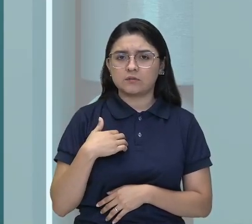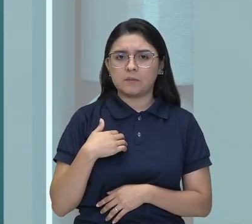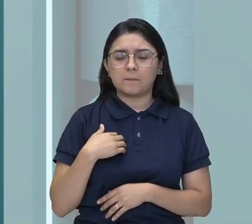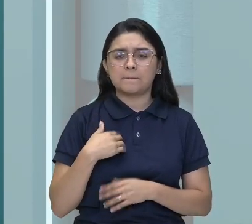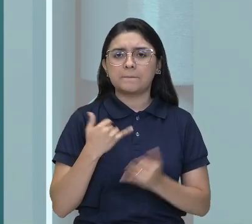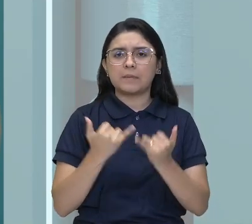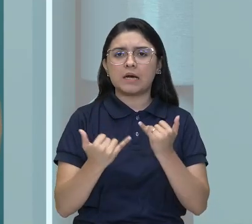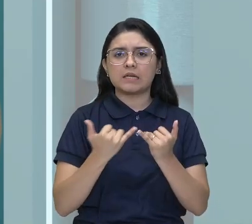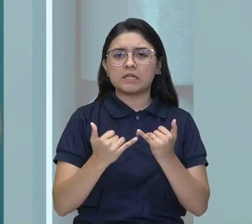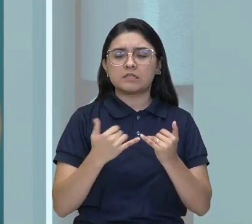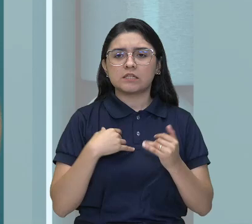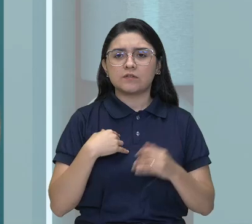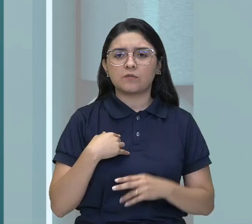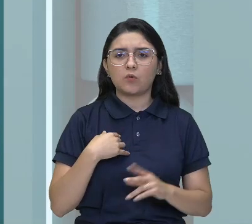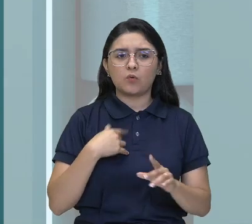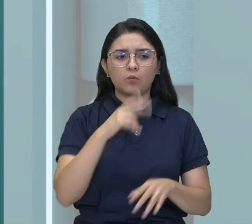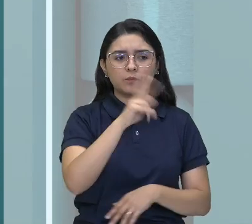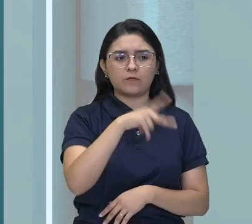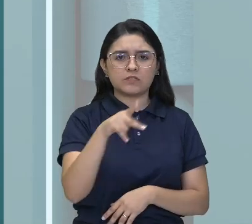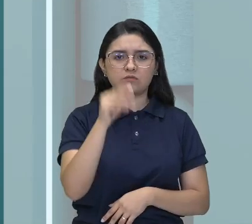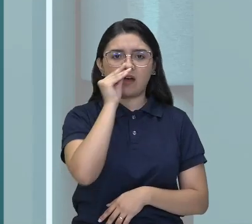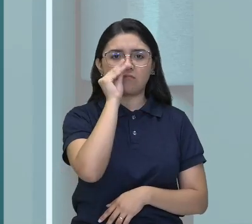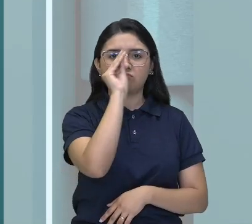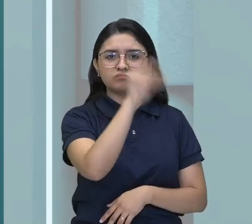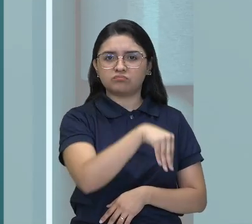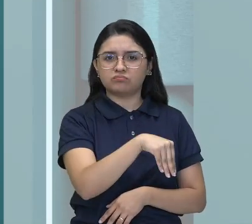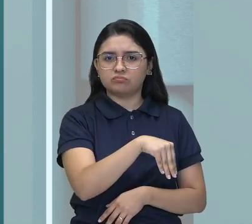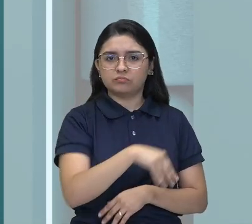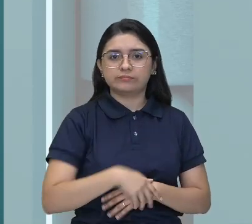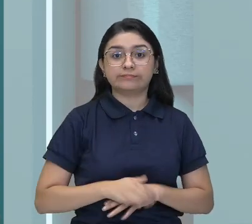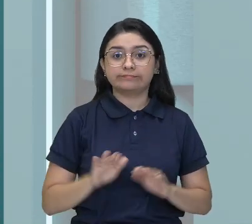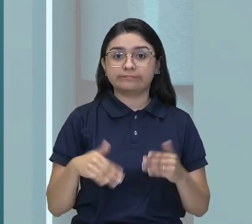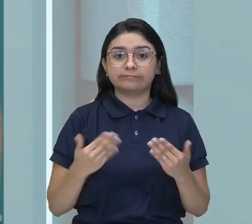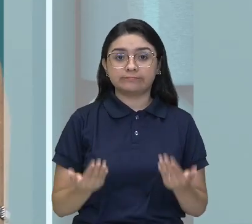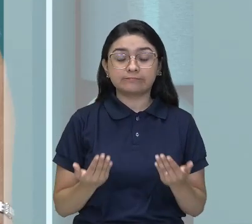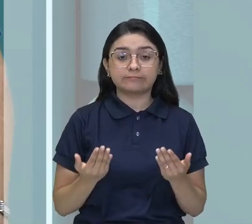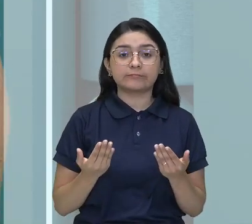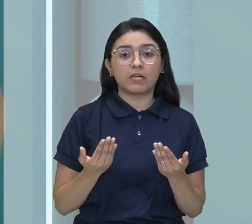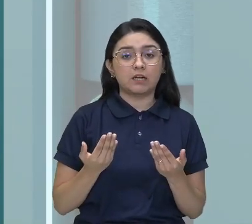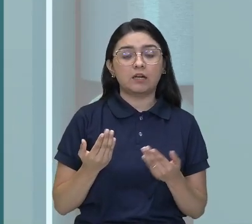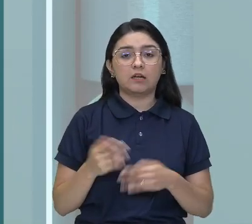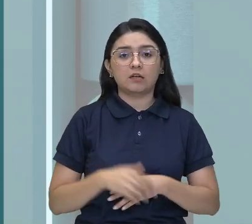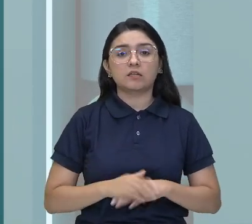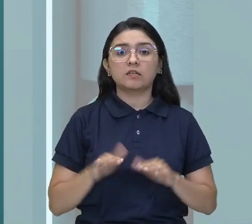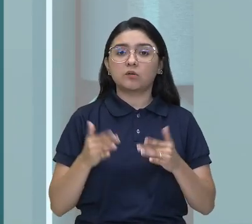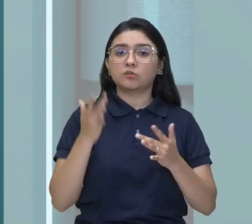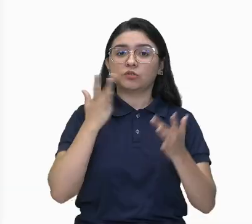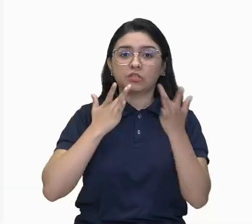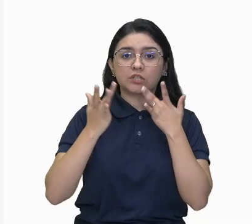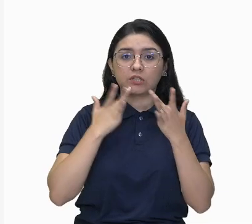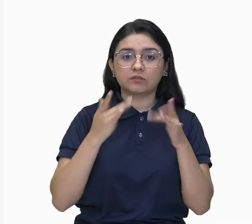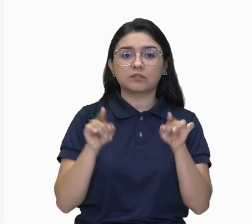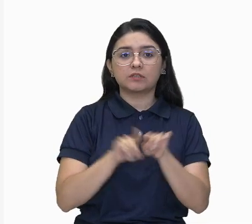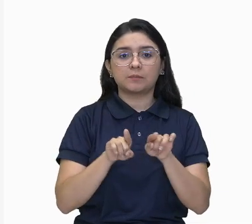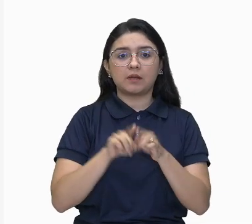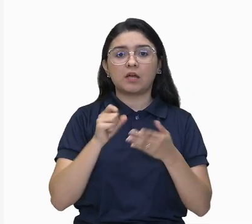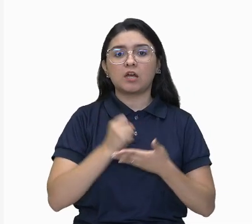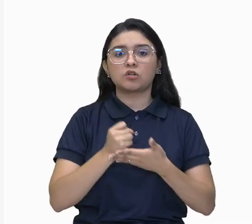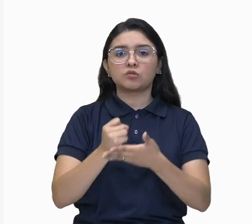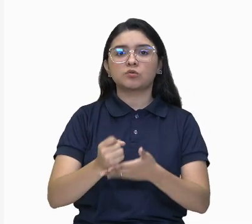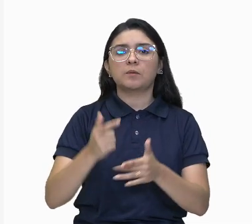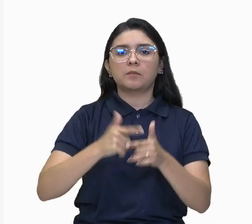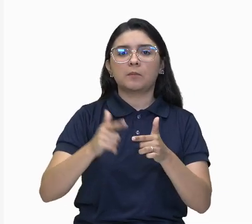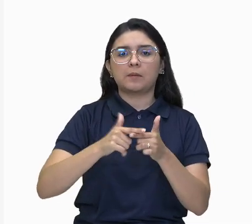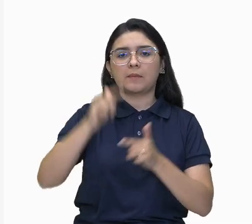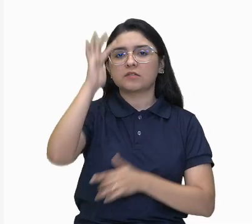sendo passado. Então, é essa expressão. Tá? E aí, o teatro também ajuda a resolução de